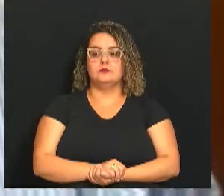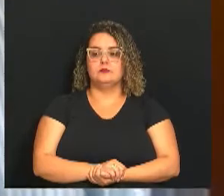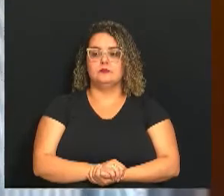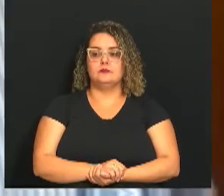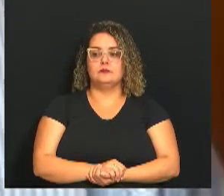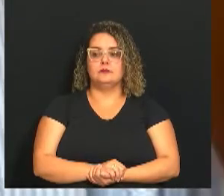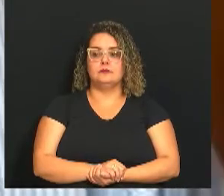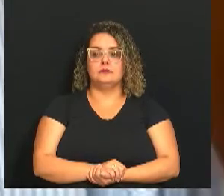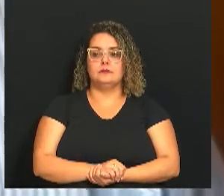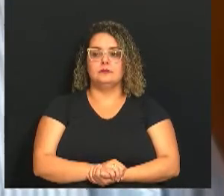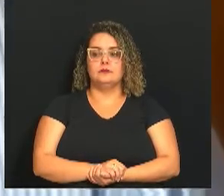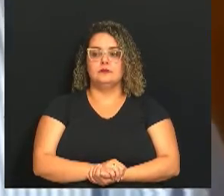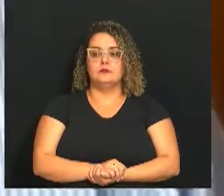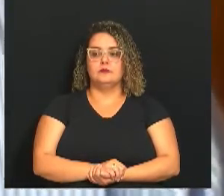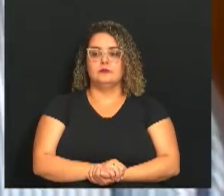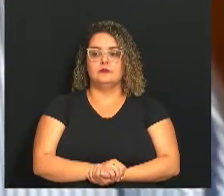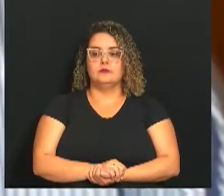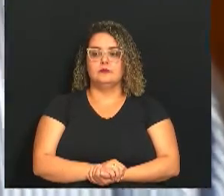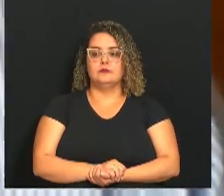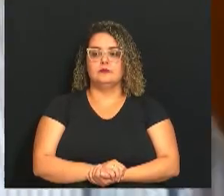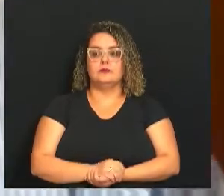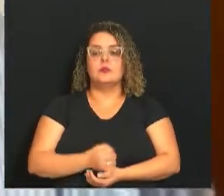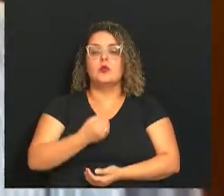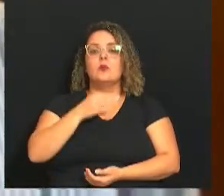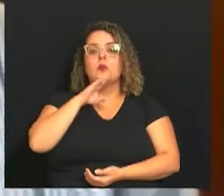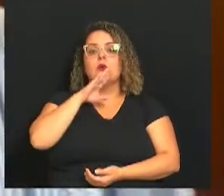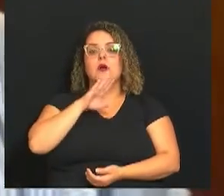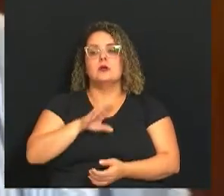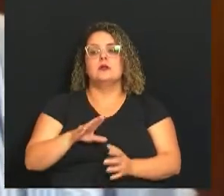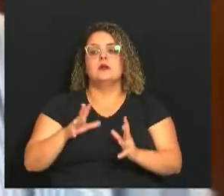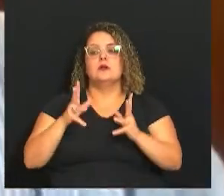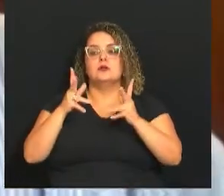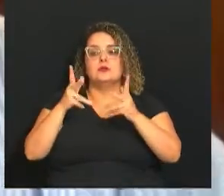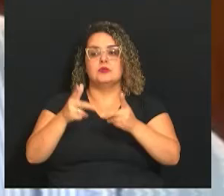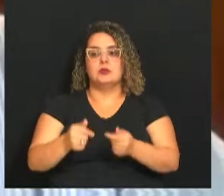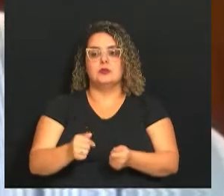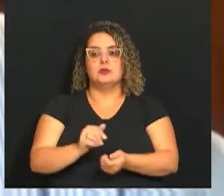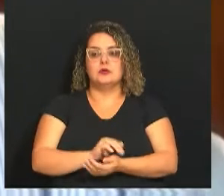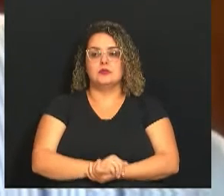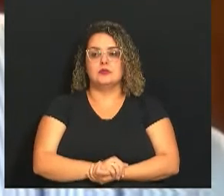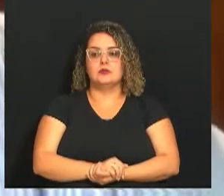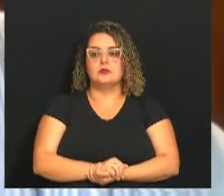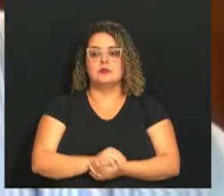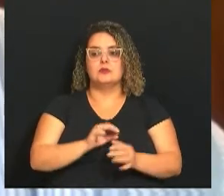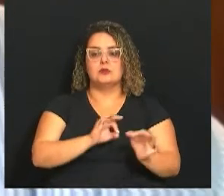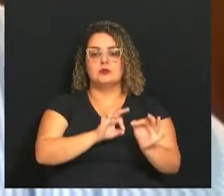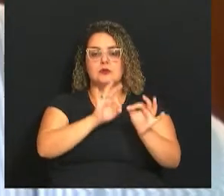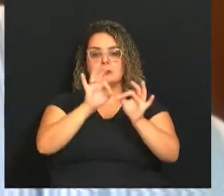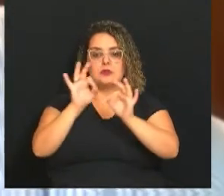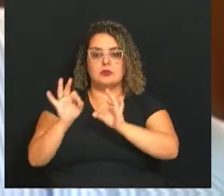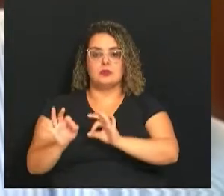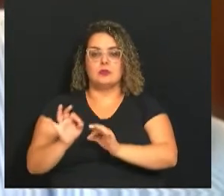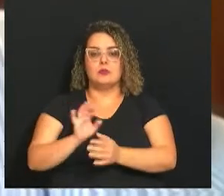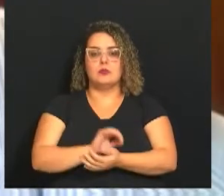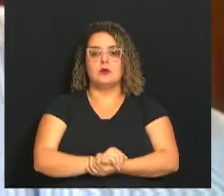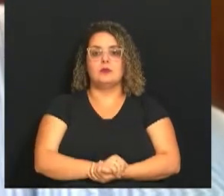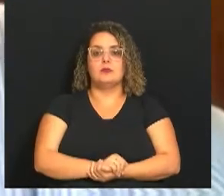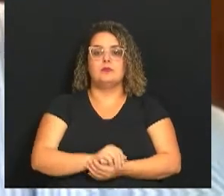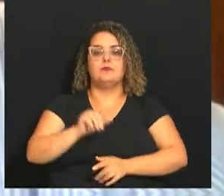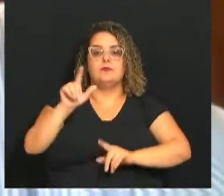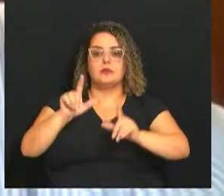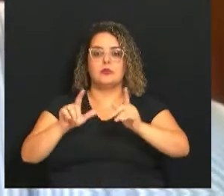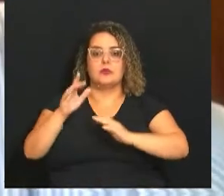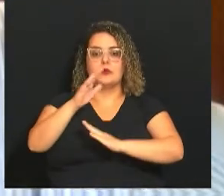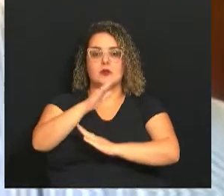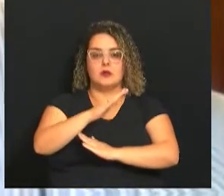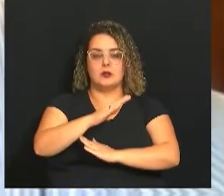Então, vamos lá. Primeiramente, boa tarde a todos. Boa tarde a todos que nos assistem pela TV Câmara. Quero